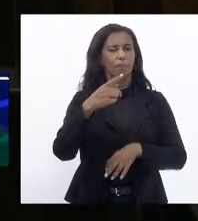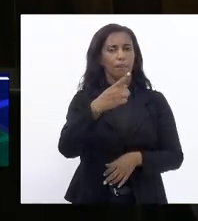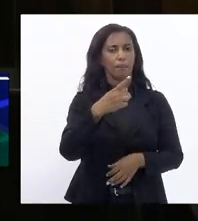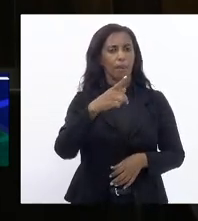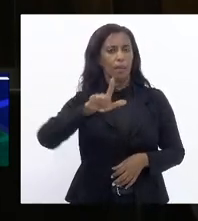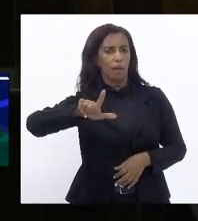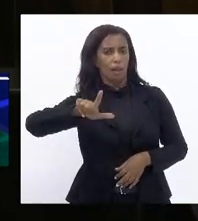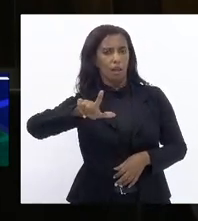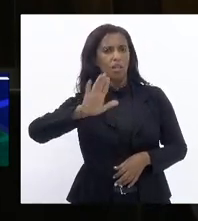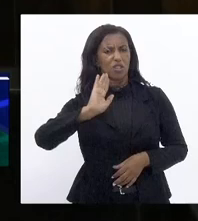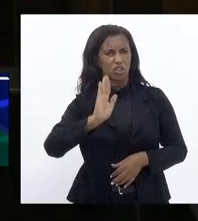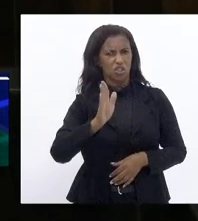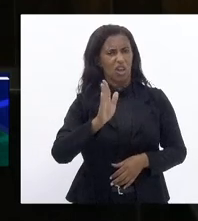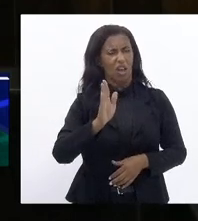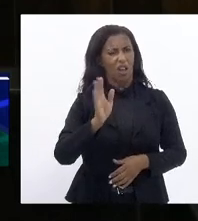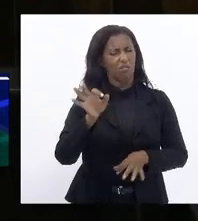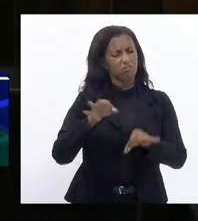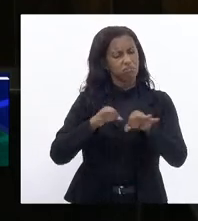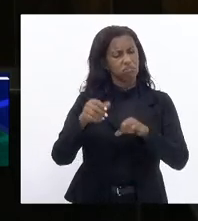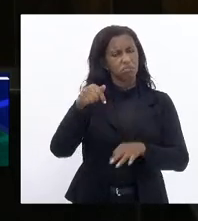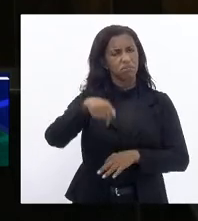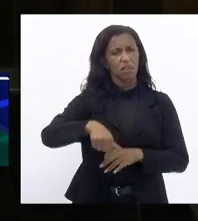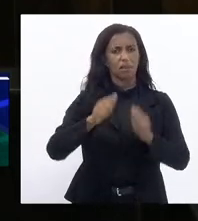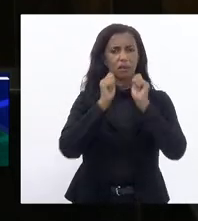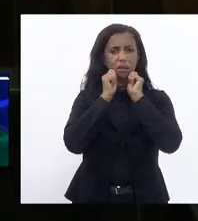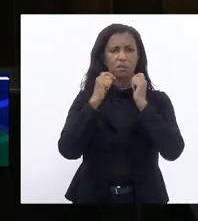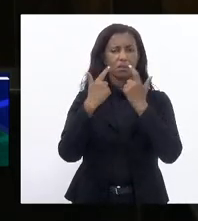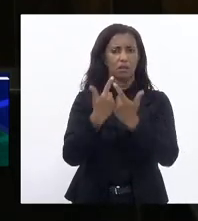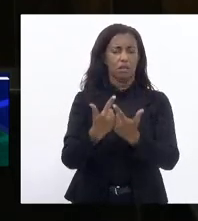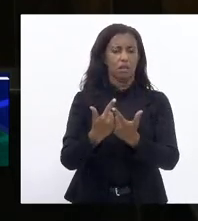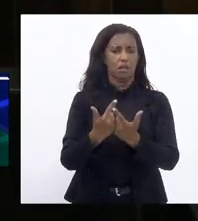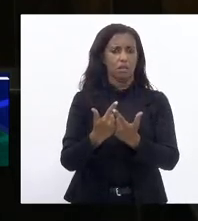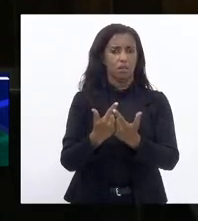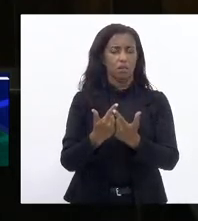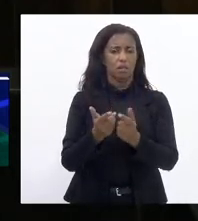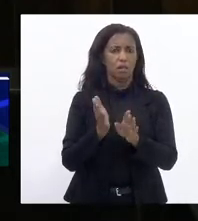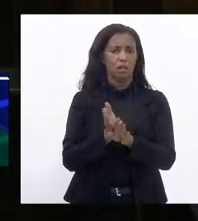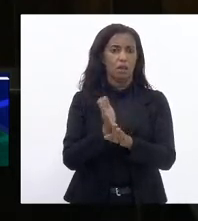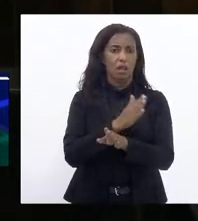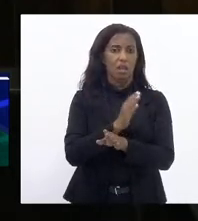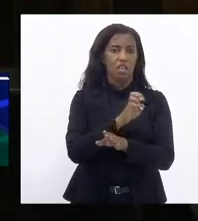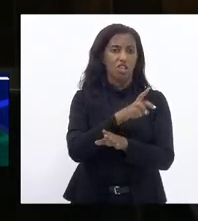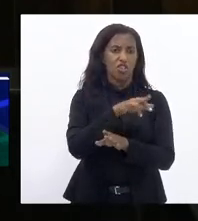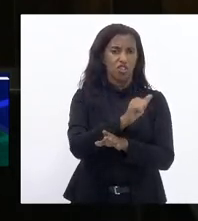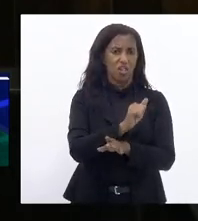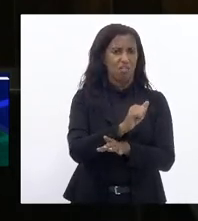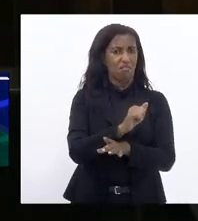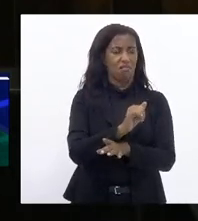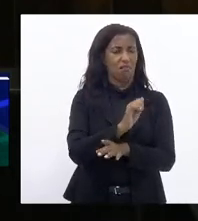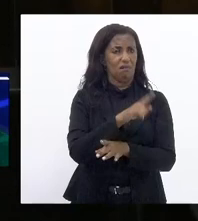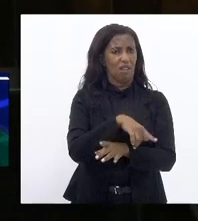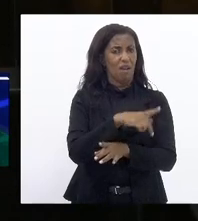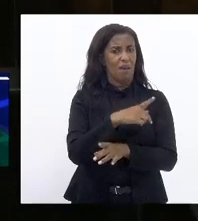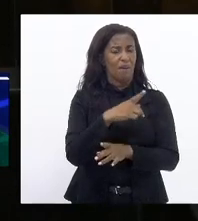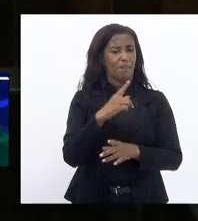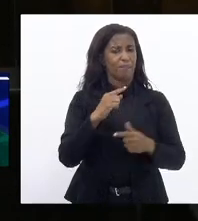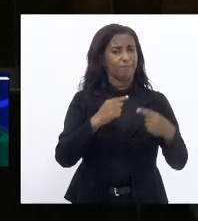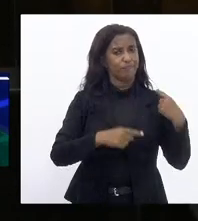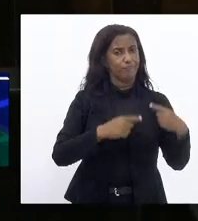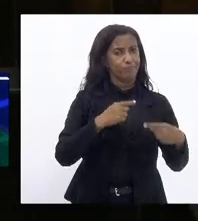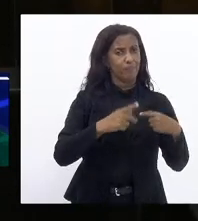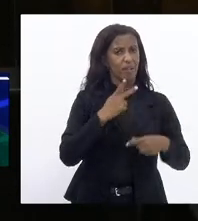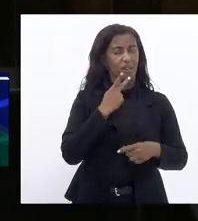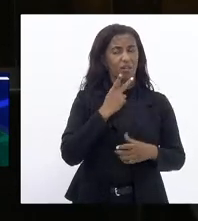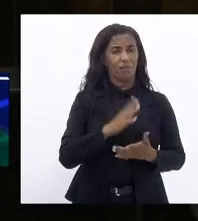que nós protocolamos nessa casa, que, segundo a esquerda, é um projeto polêmico que trata sobre